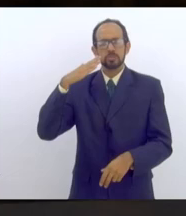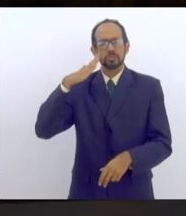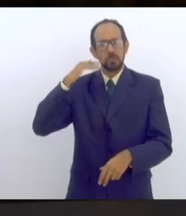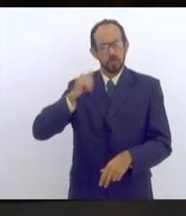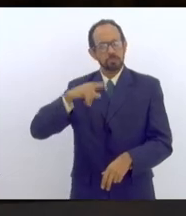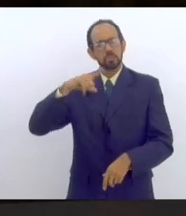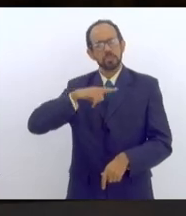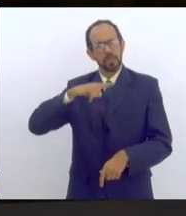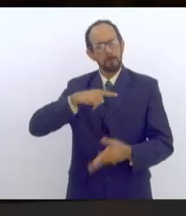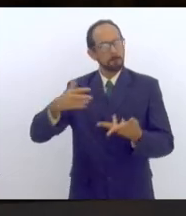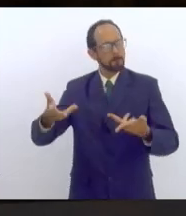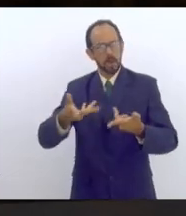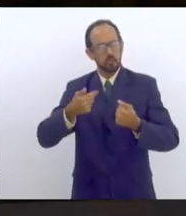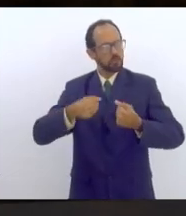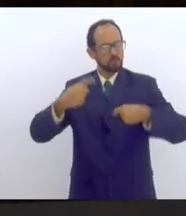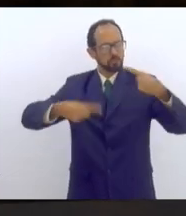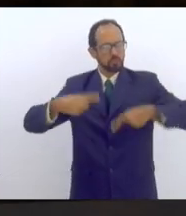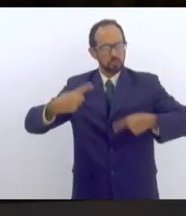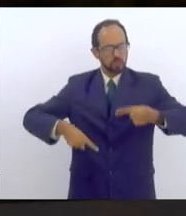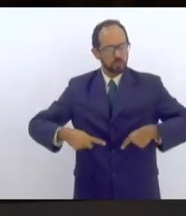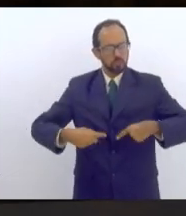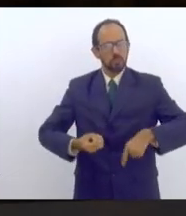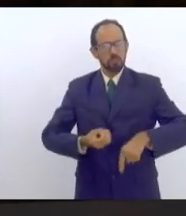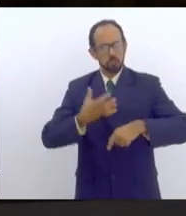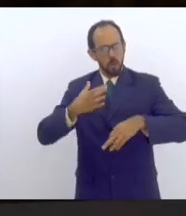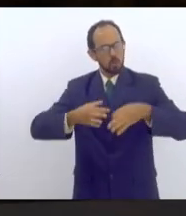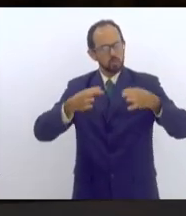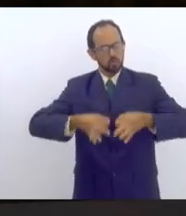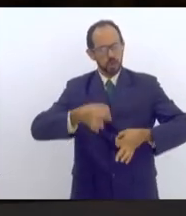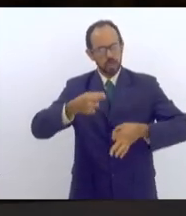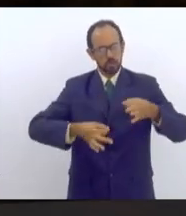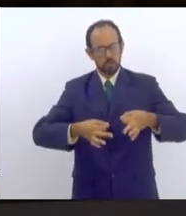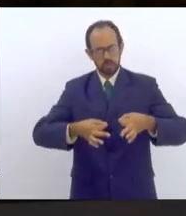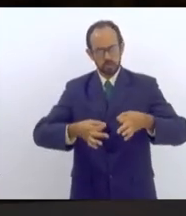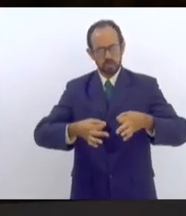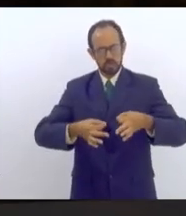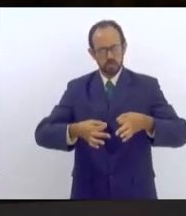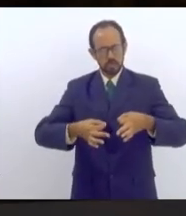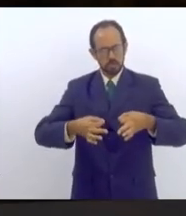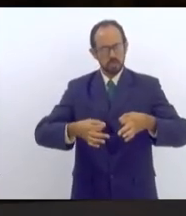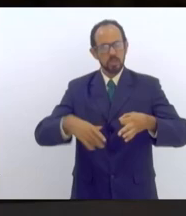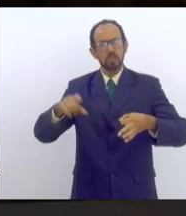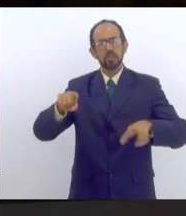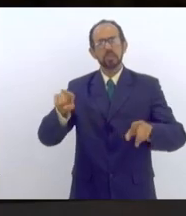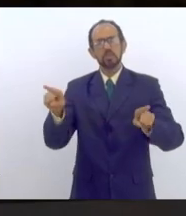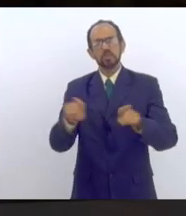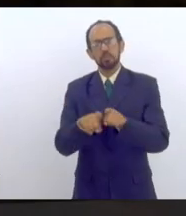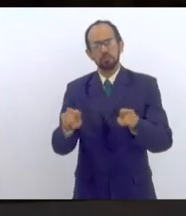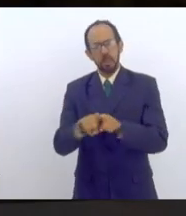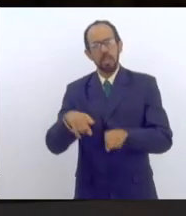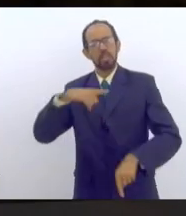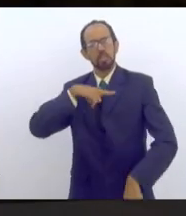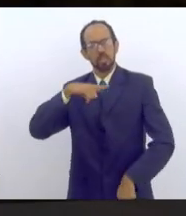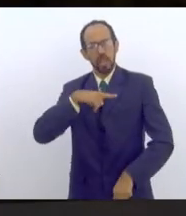excelentes políticos, existem bons jogadores, todos e existem bons